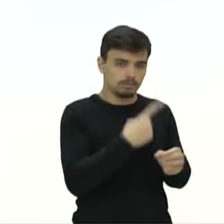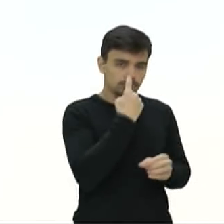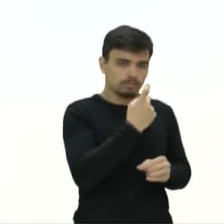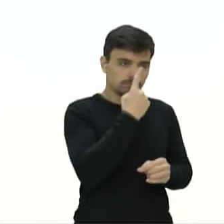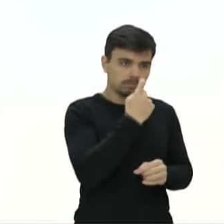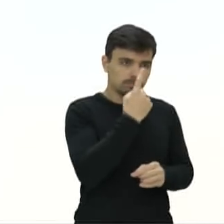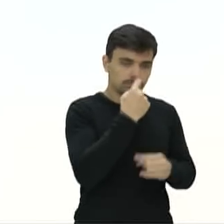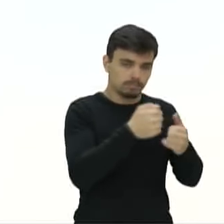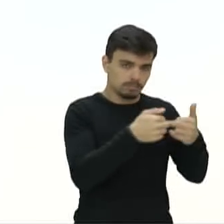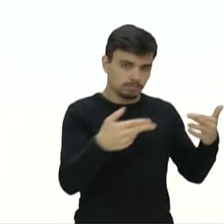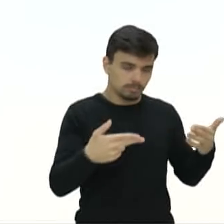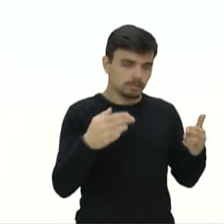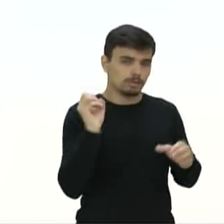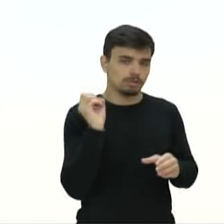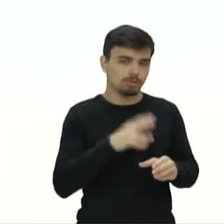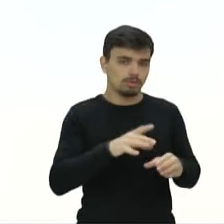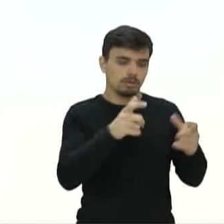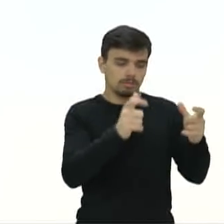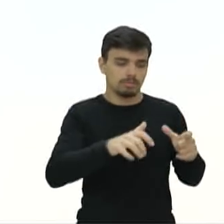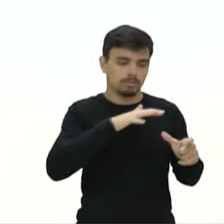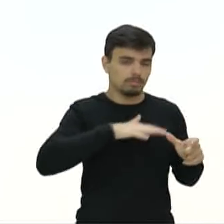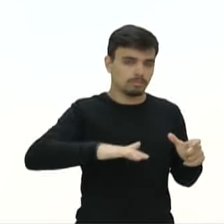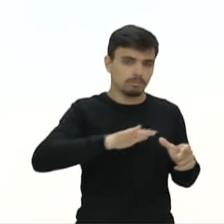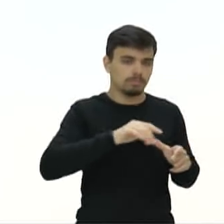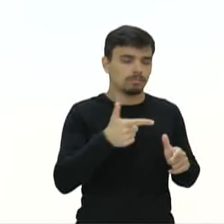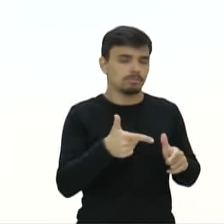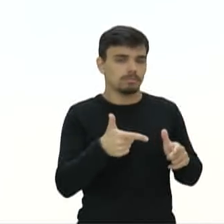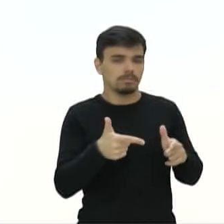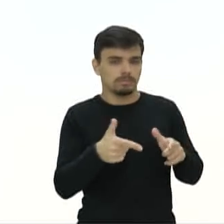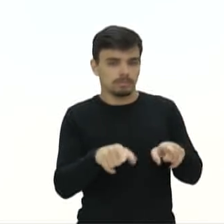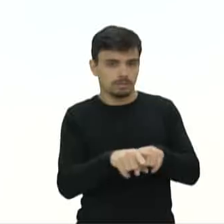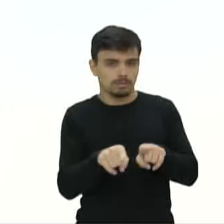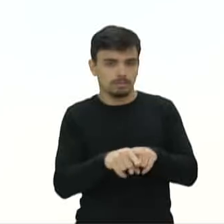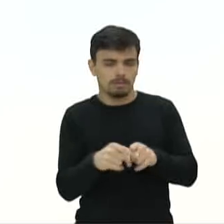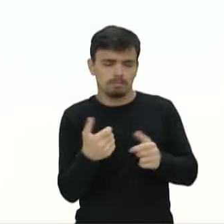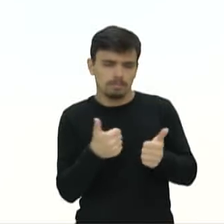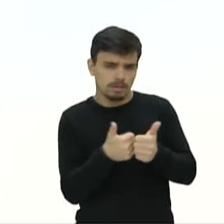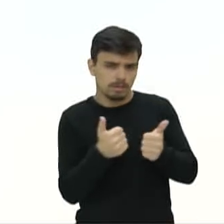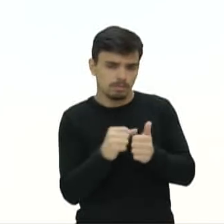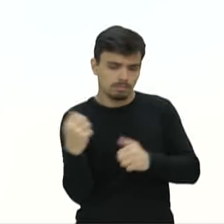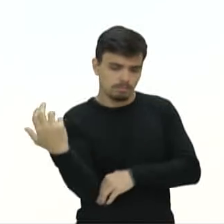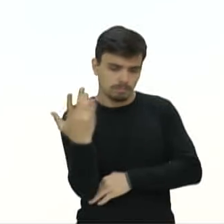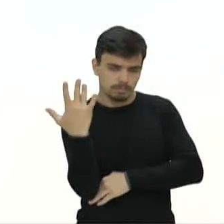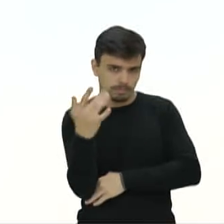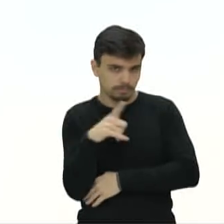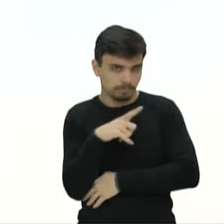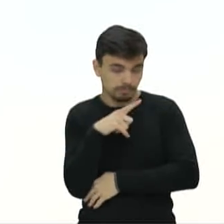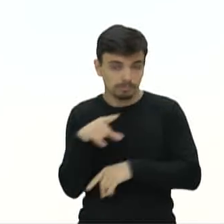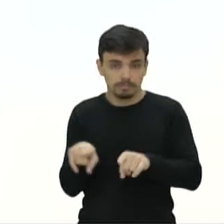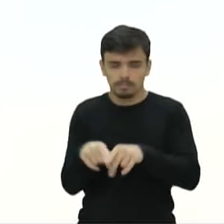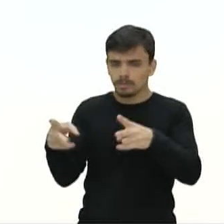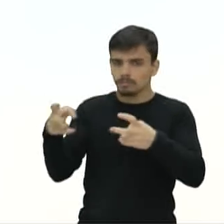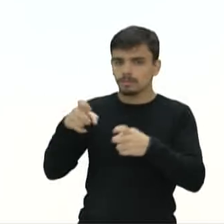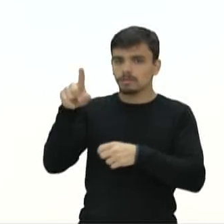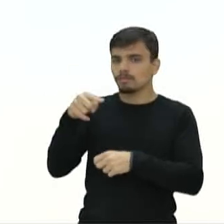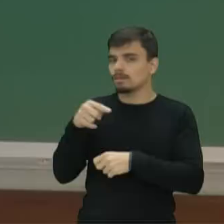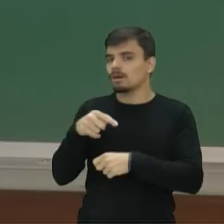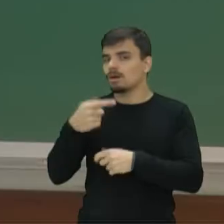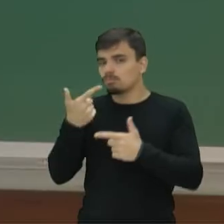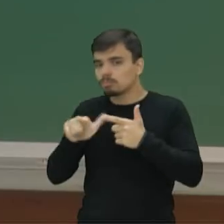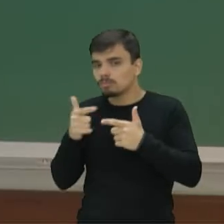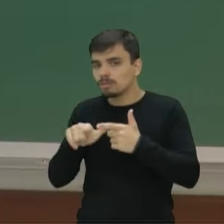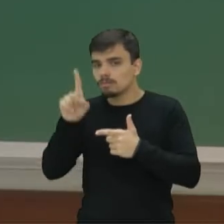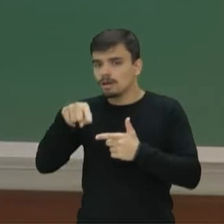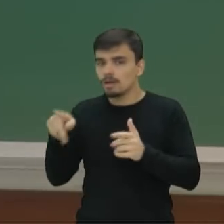ali sendo lançado em uma área, em meio a uma área de vegetação. Então perceba o quanto isso é um